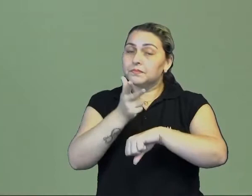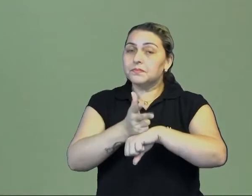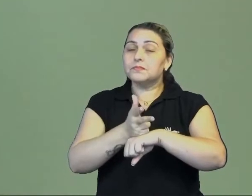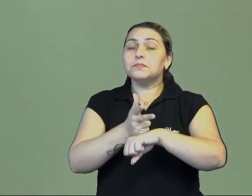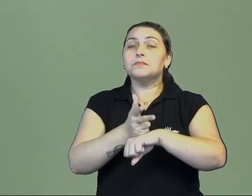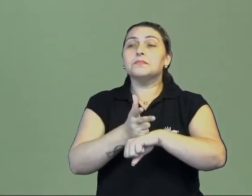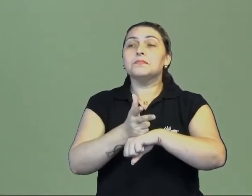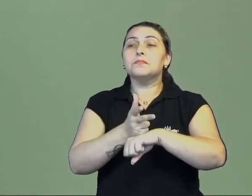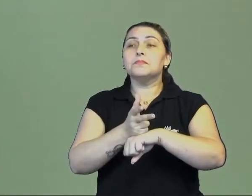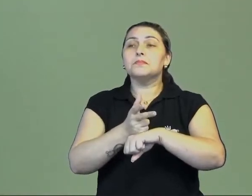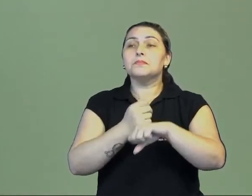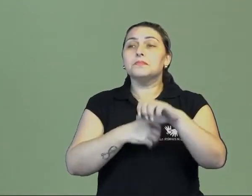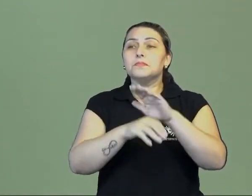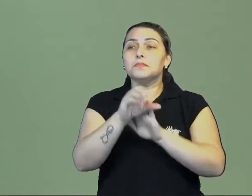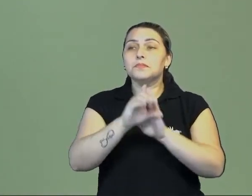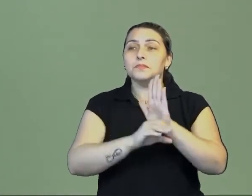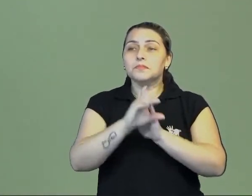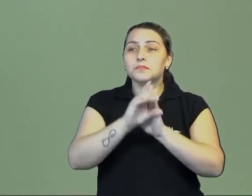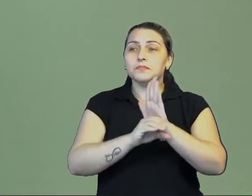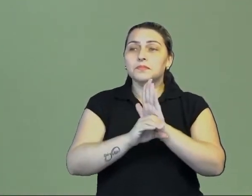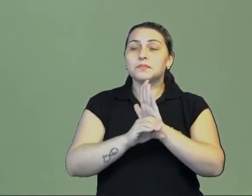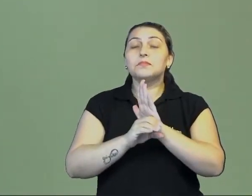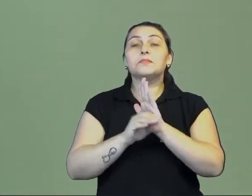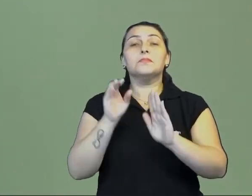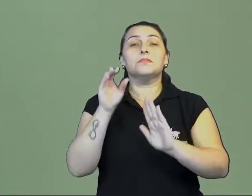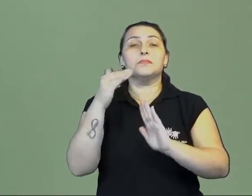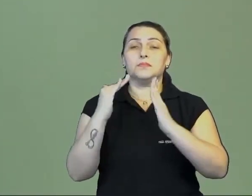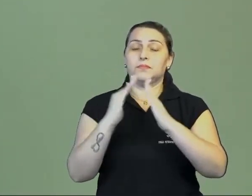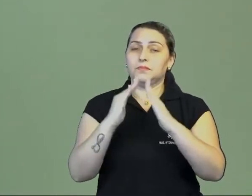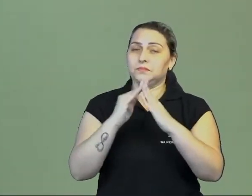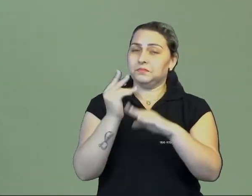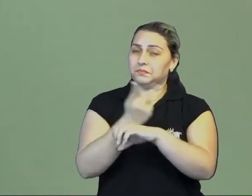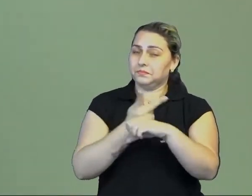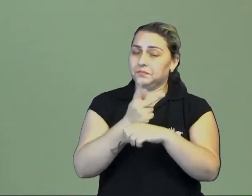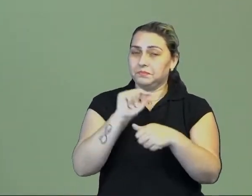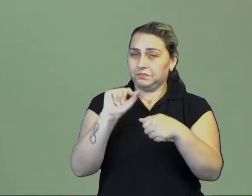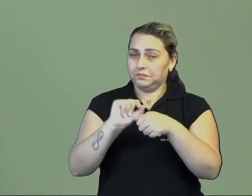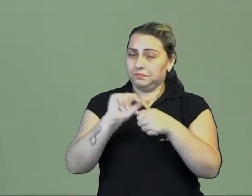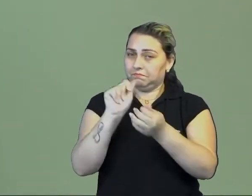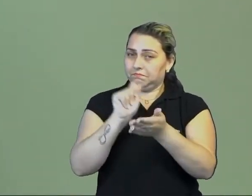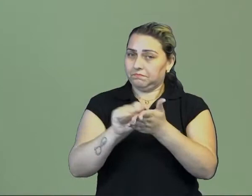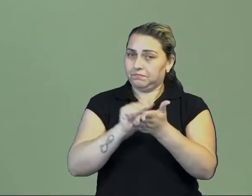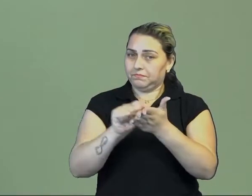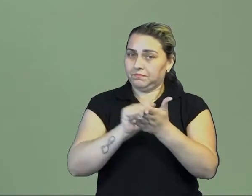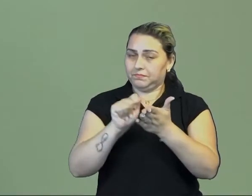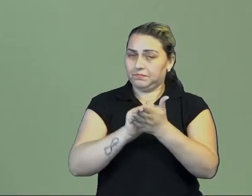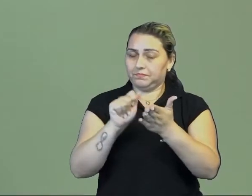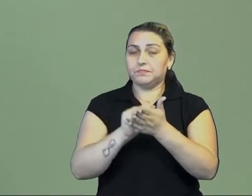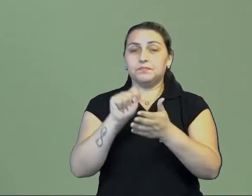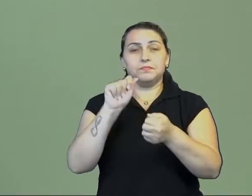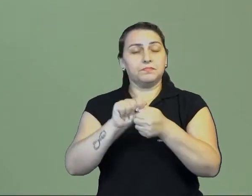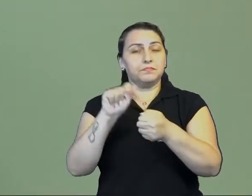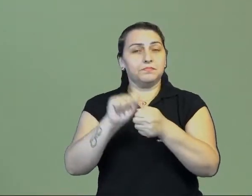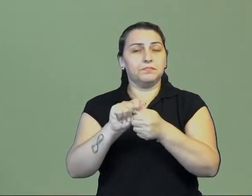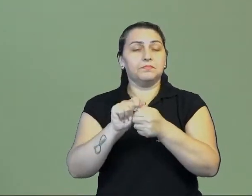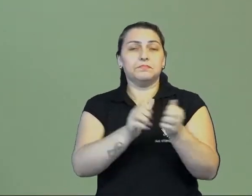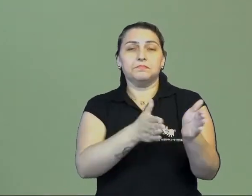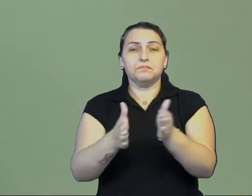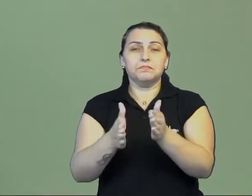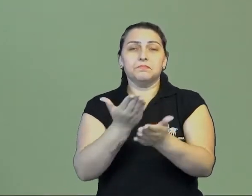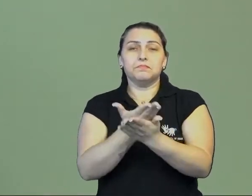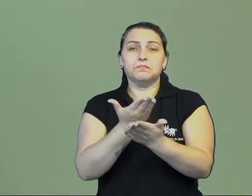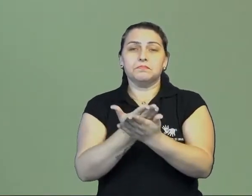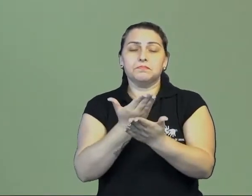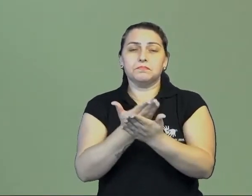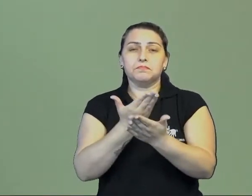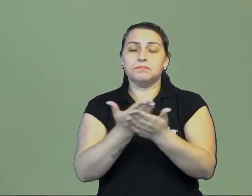esse conteúdo que vai estar chegando na sua casa. Procure fazer as devidas anotações, faça o acompanhamento das